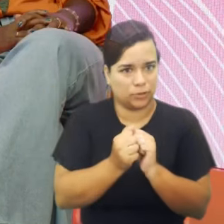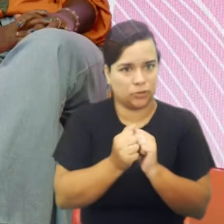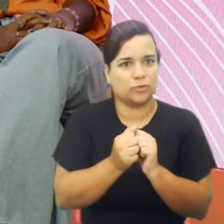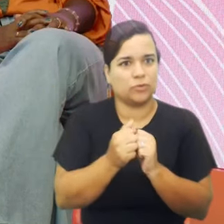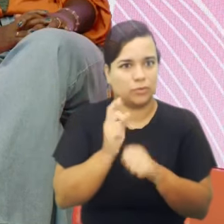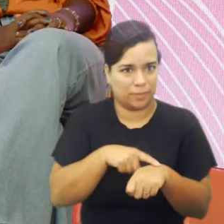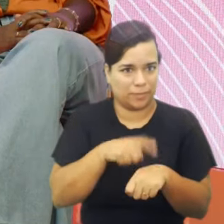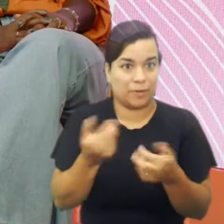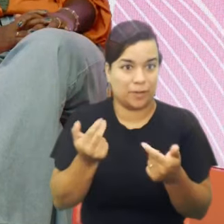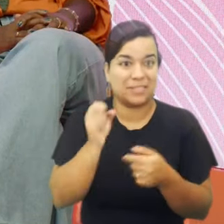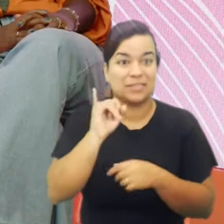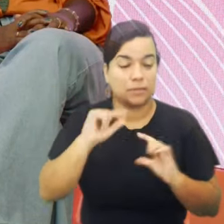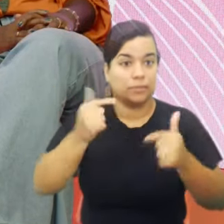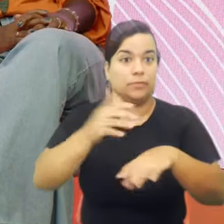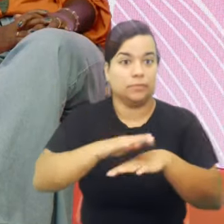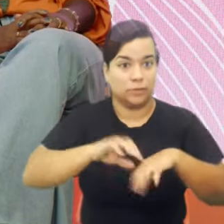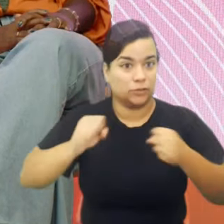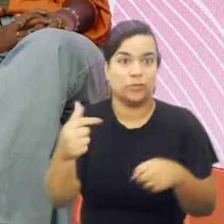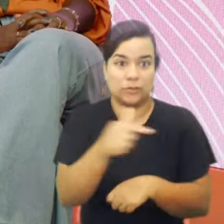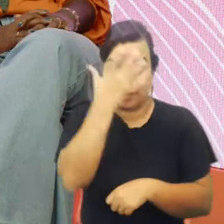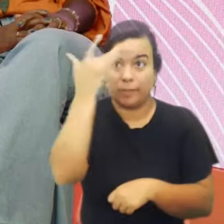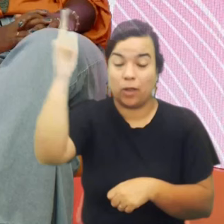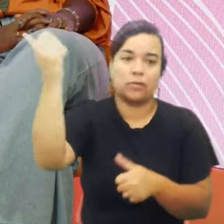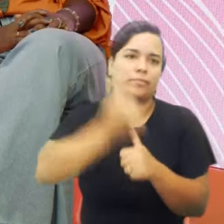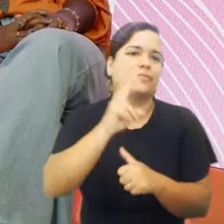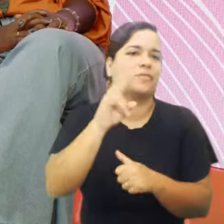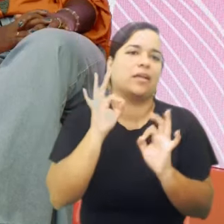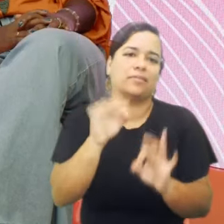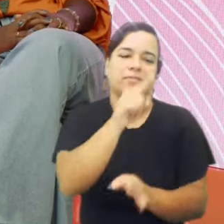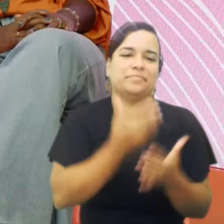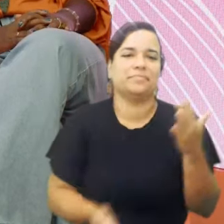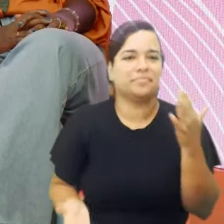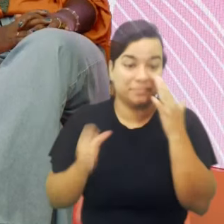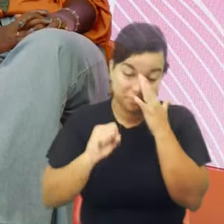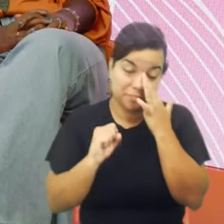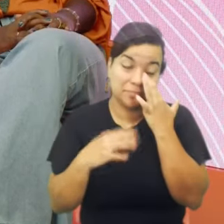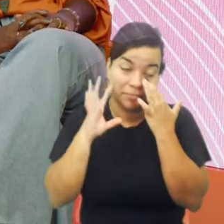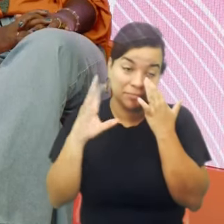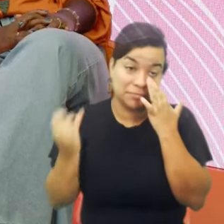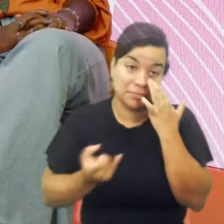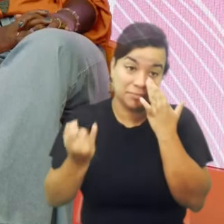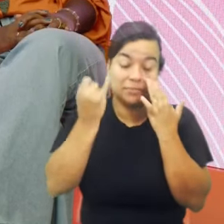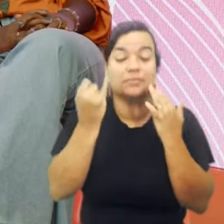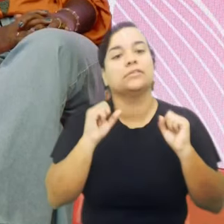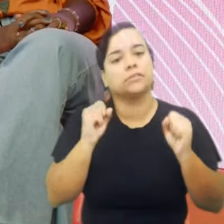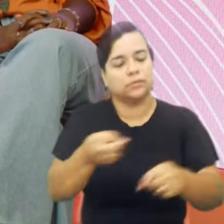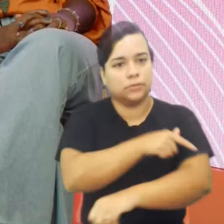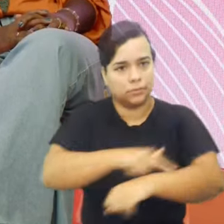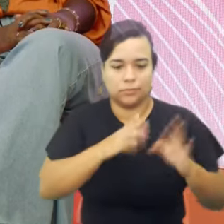você não fizer a sua parte com esforço, vai vir alguém e vai fazer. Então, é importante pensar que tem que ter disciplina e